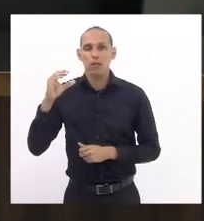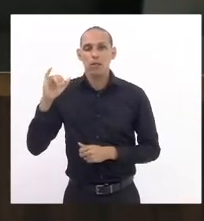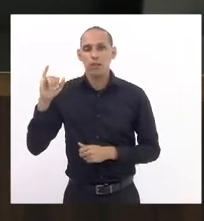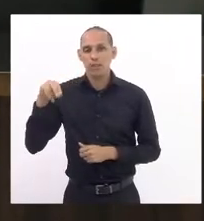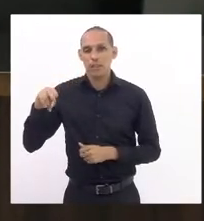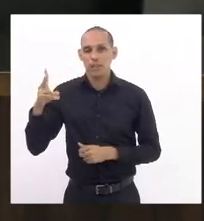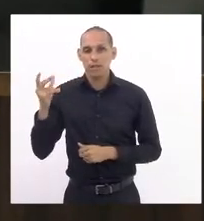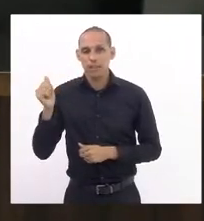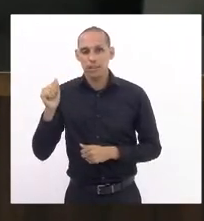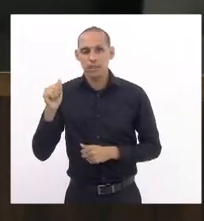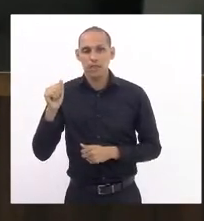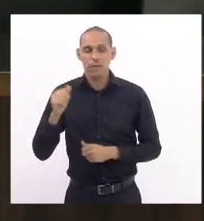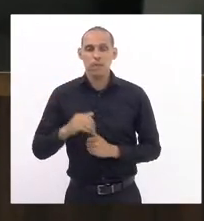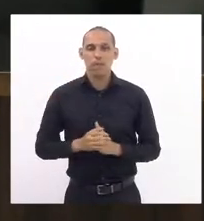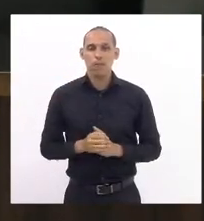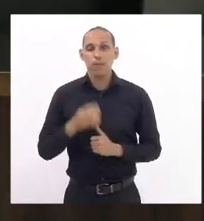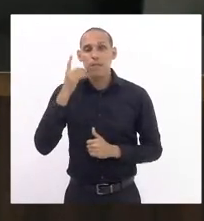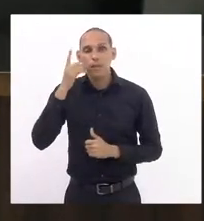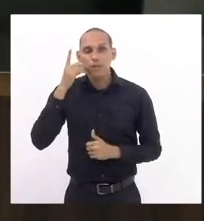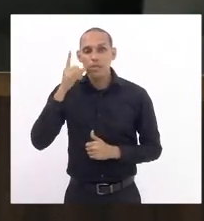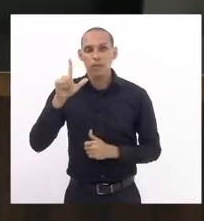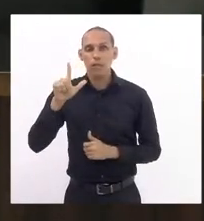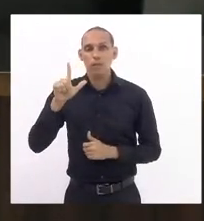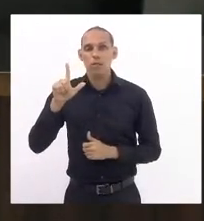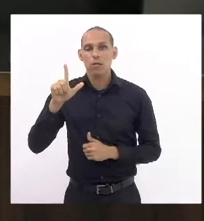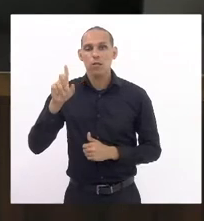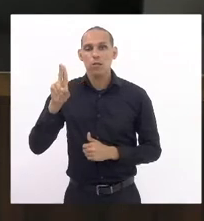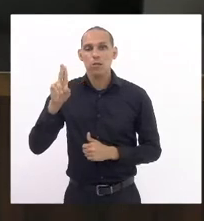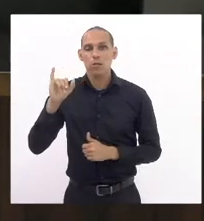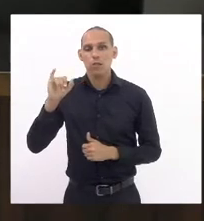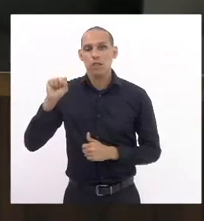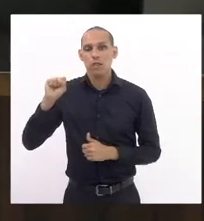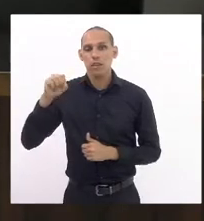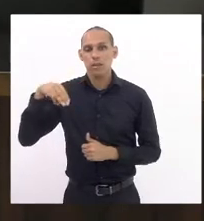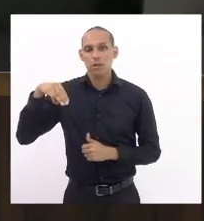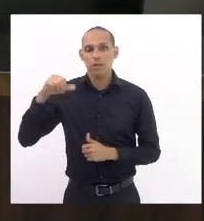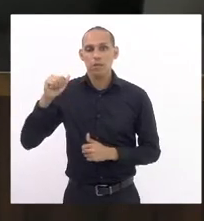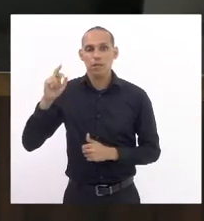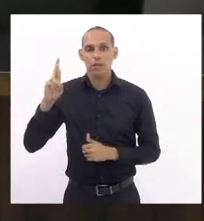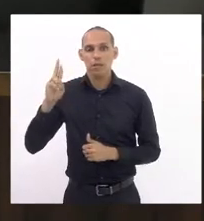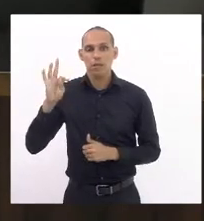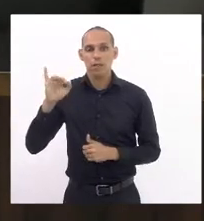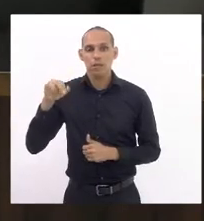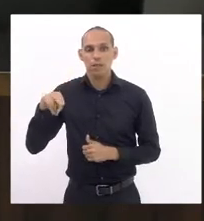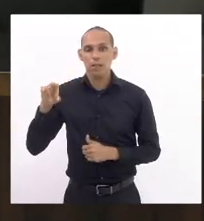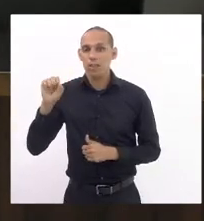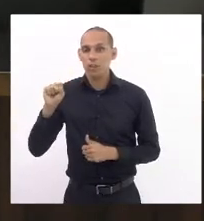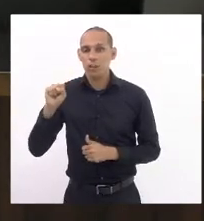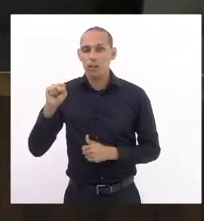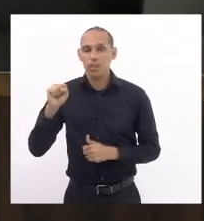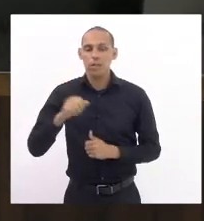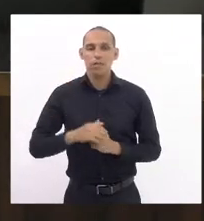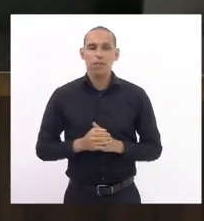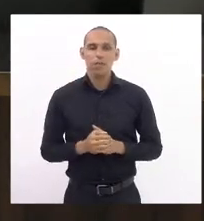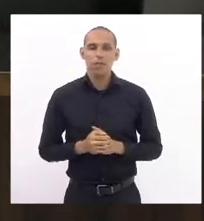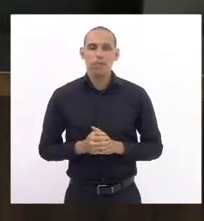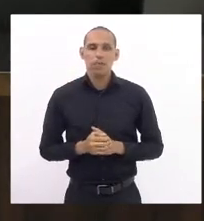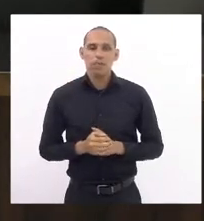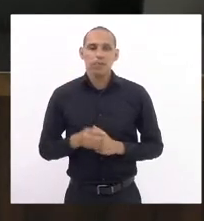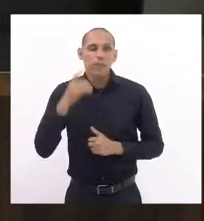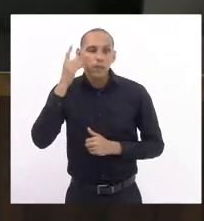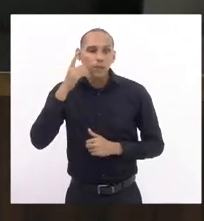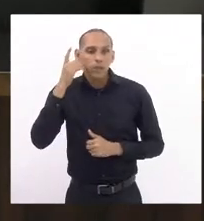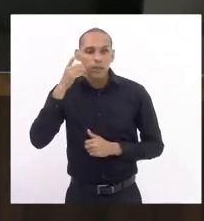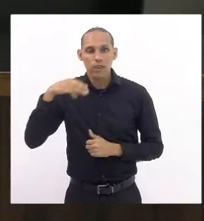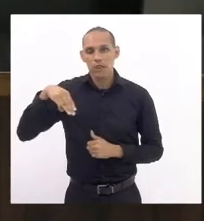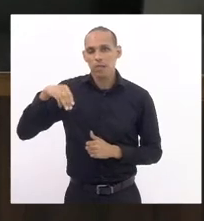deputada Lucinha, deputado Luiz Martins, deputado Luiz Martins,